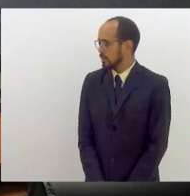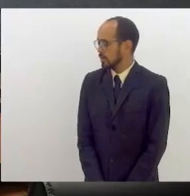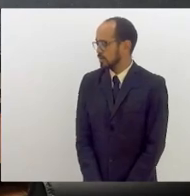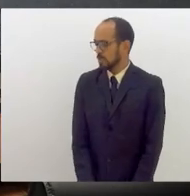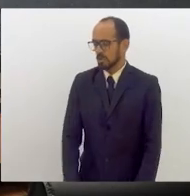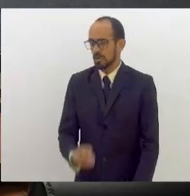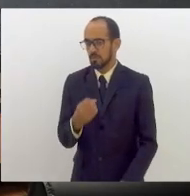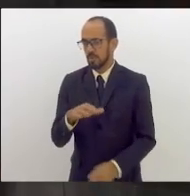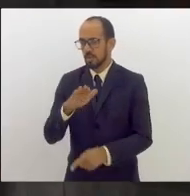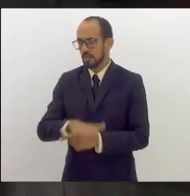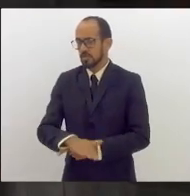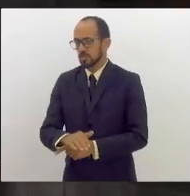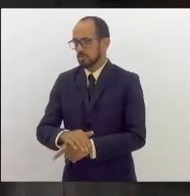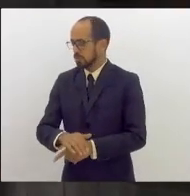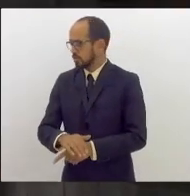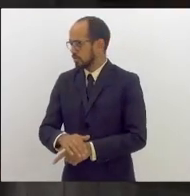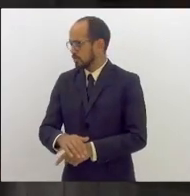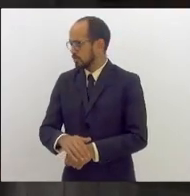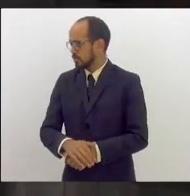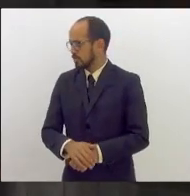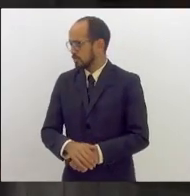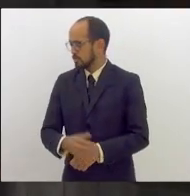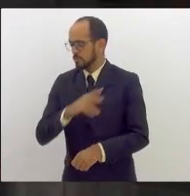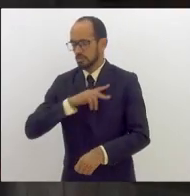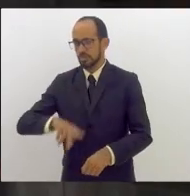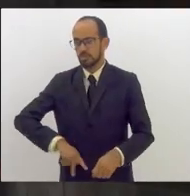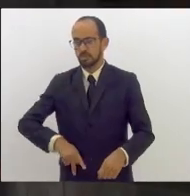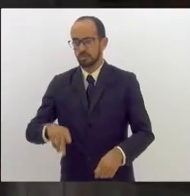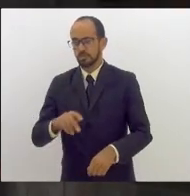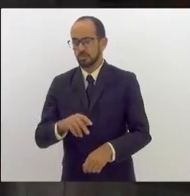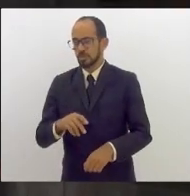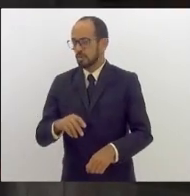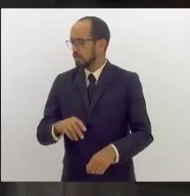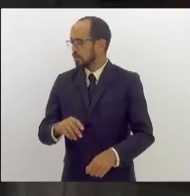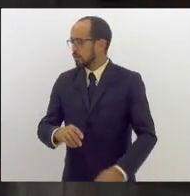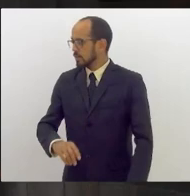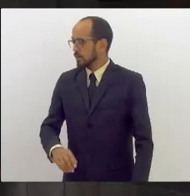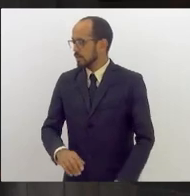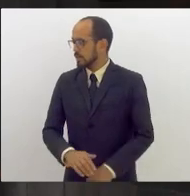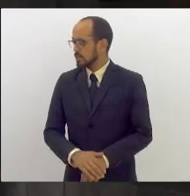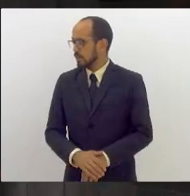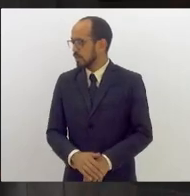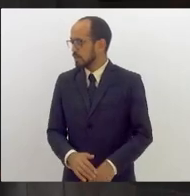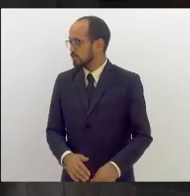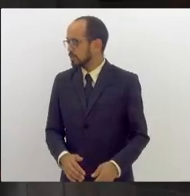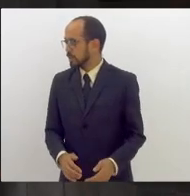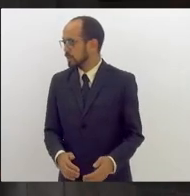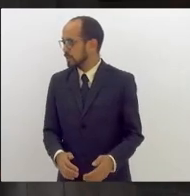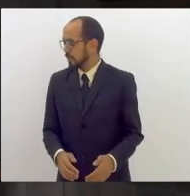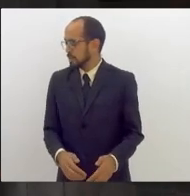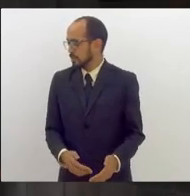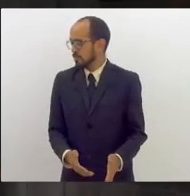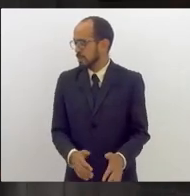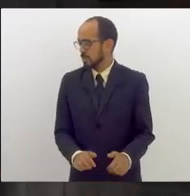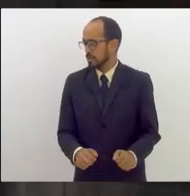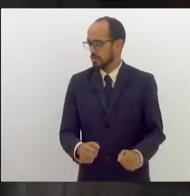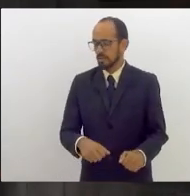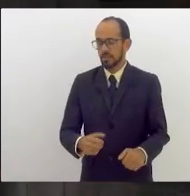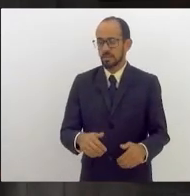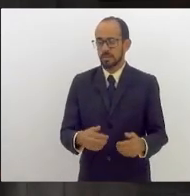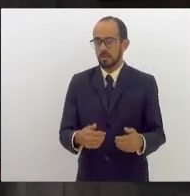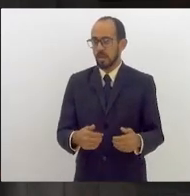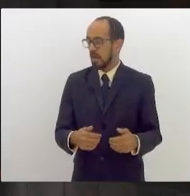Boa tarde Presidente Boa tarde a todos os funcionários que aqui ainda se encontram no plenário da Assembleia Legislativa do Estado do Rio